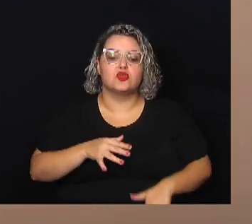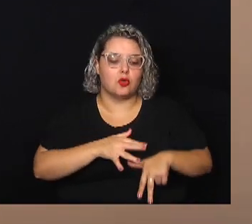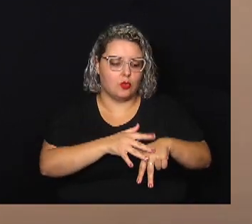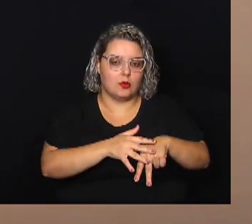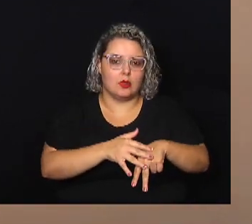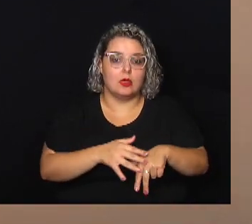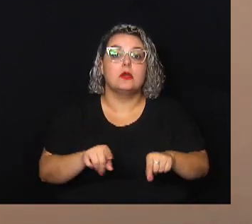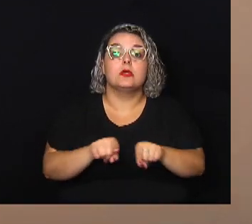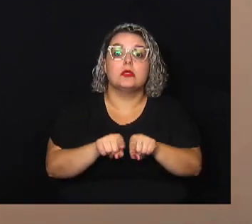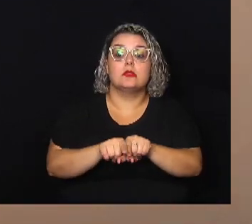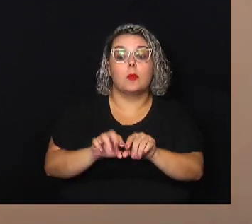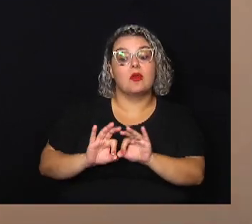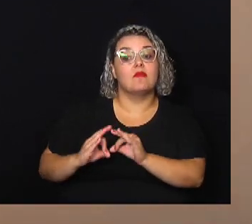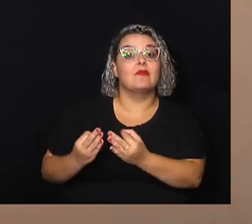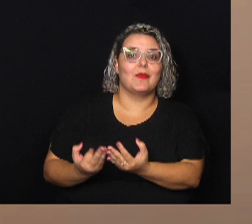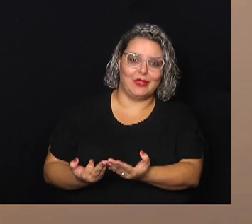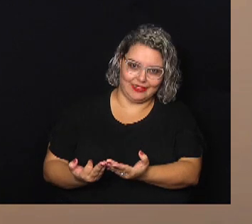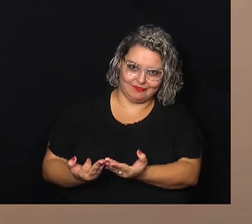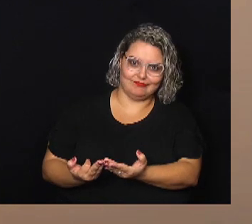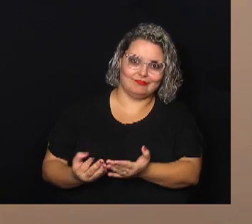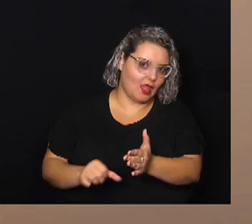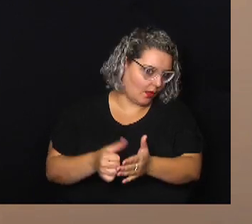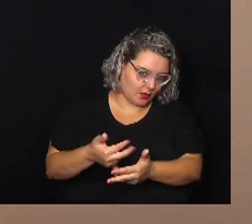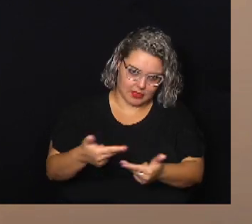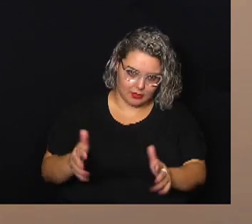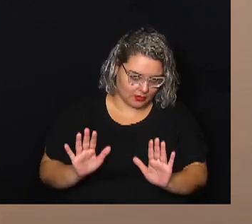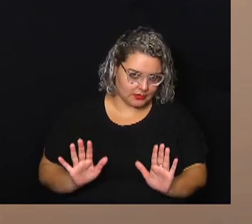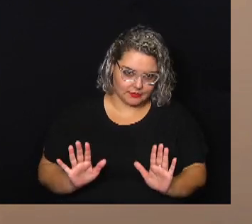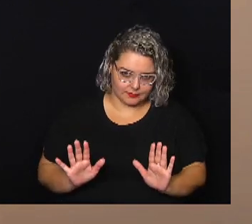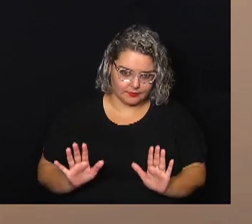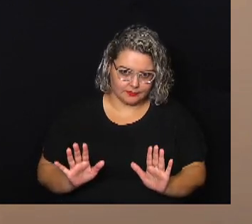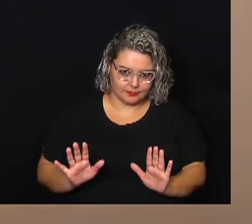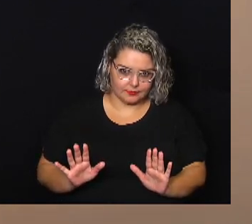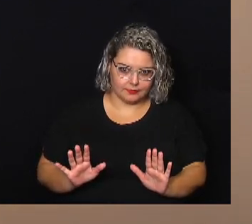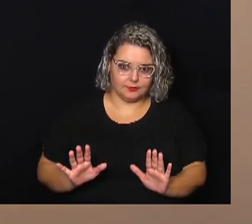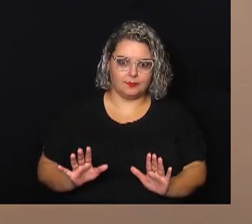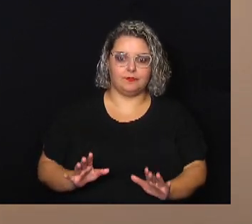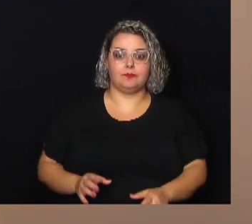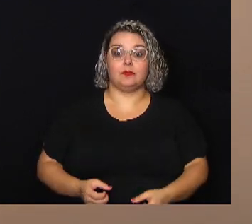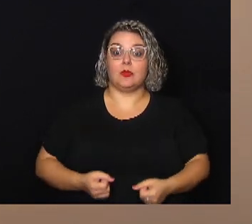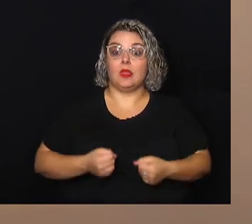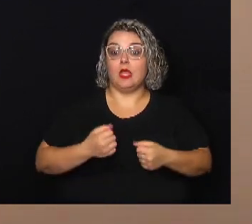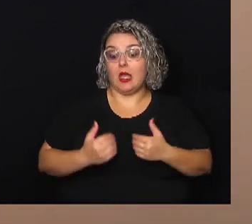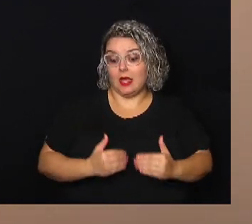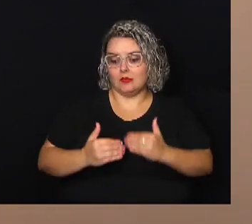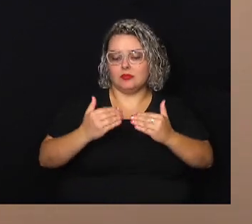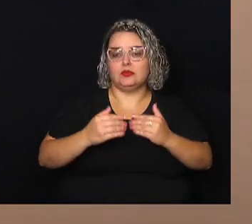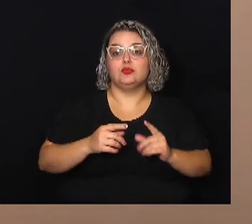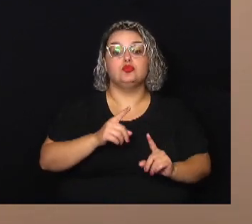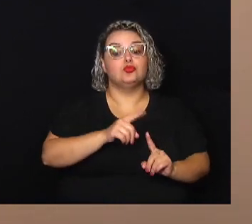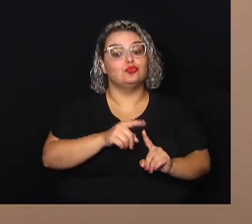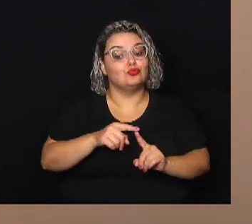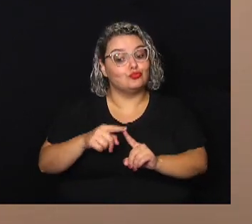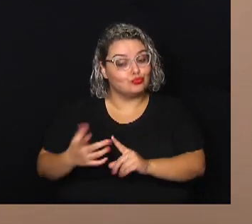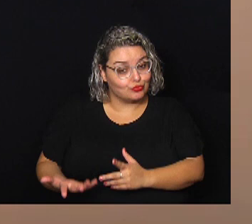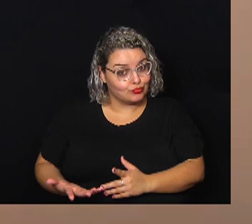e familiares. Esse é o primeiro ponto. A agressividade depende do tipo de doença, do tipo de órgão